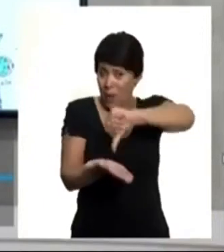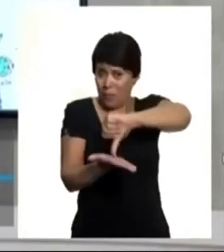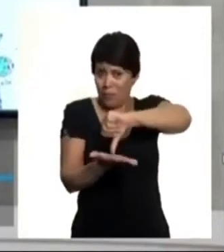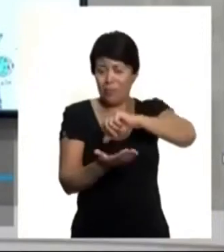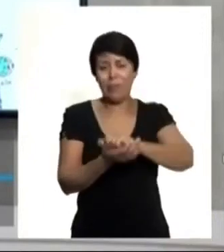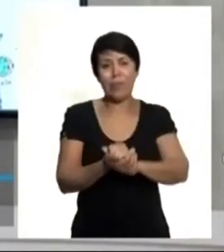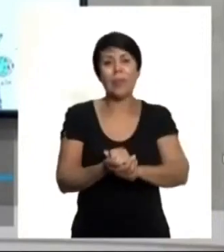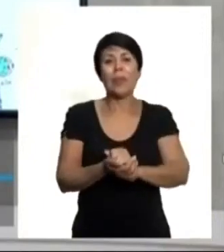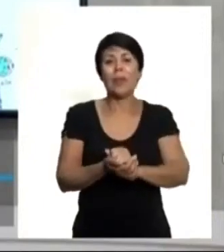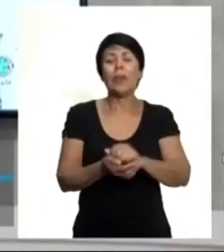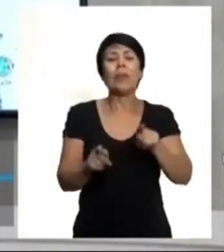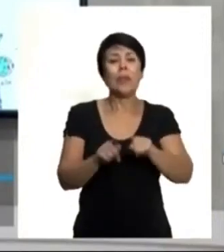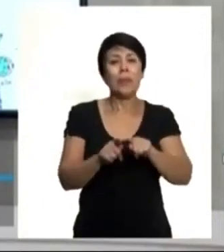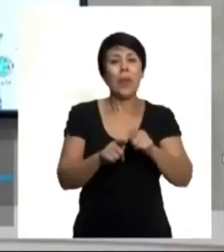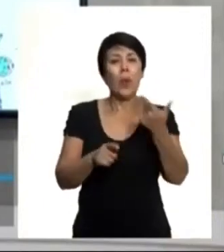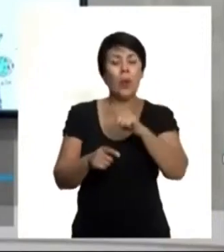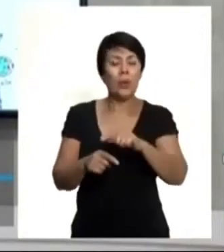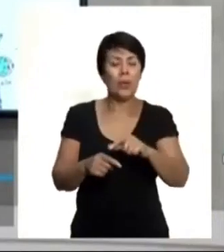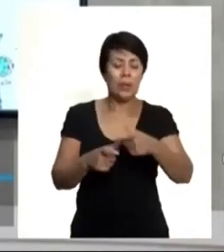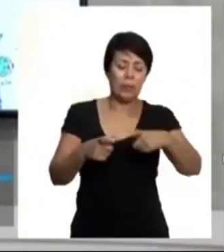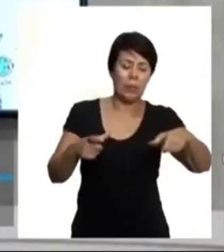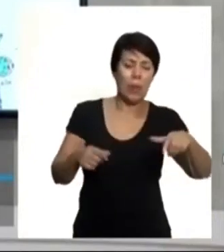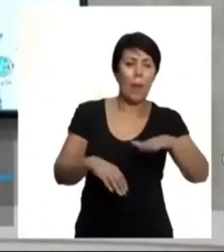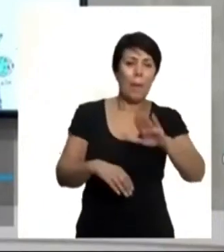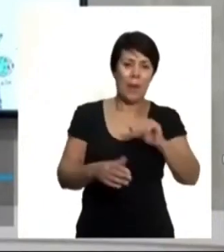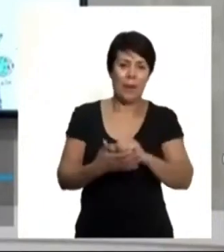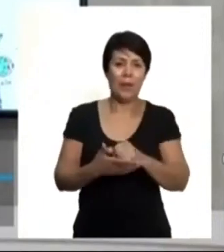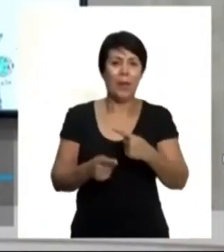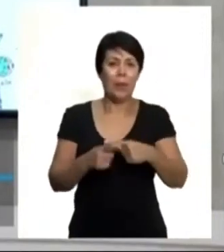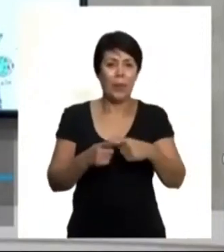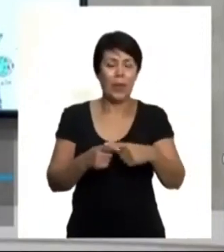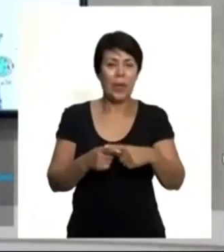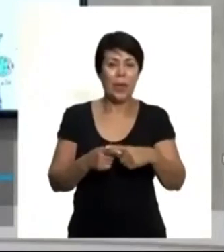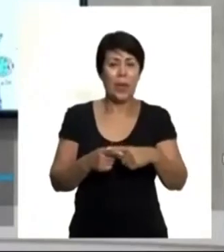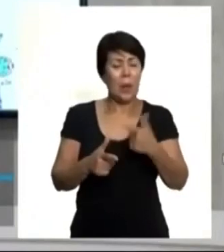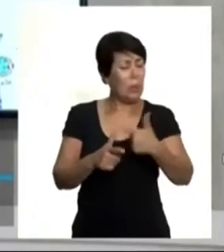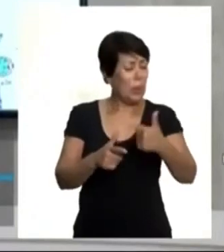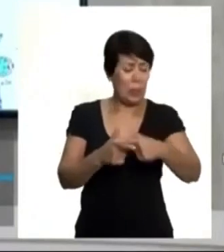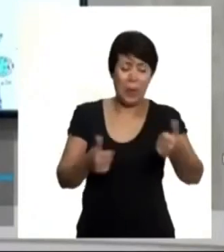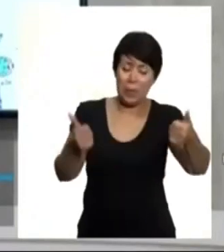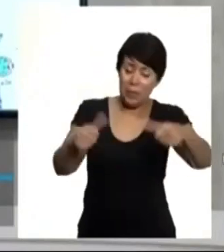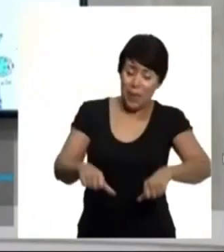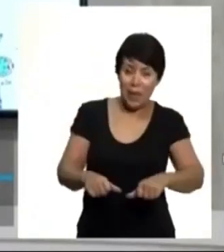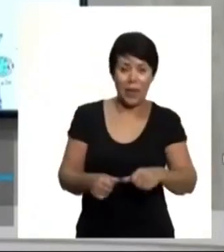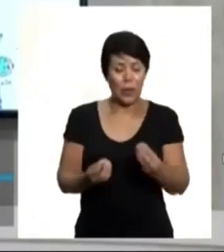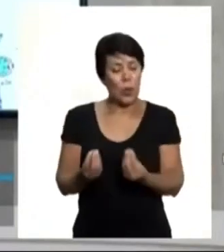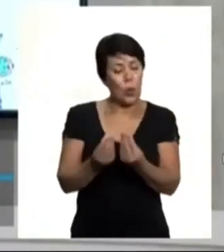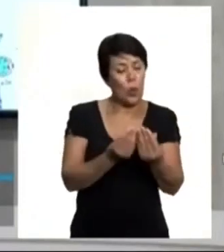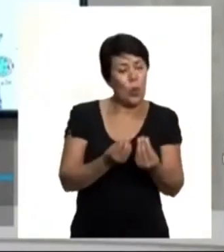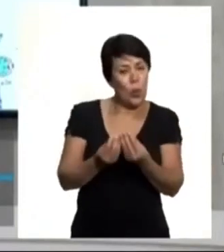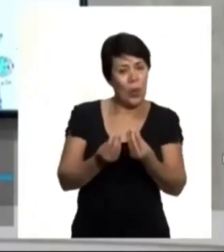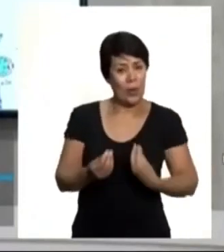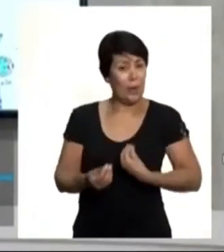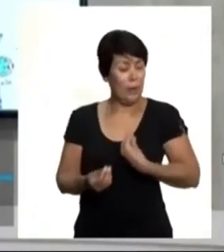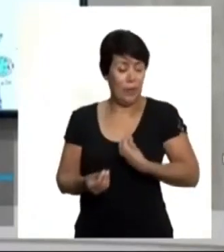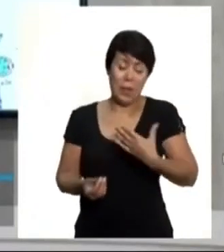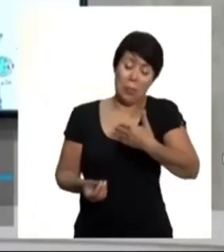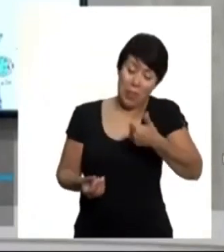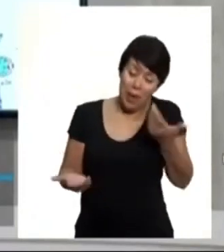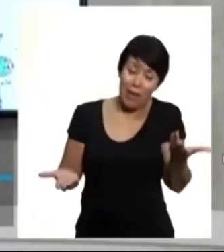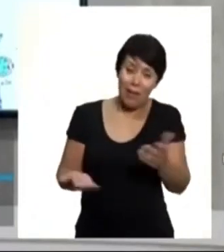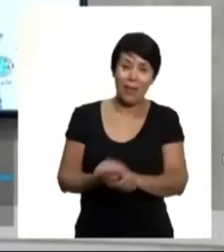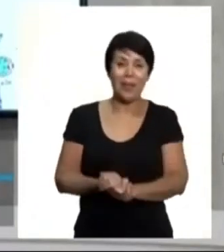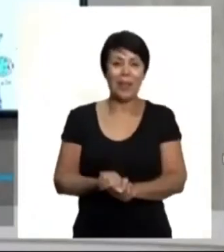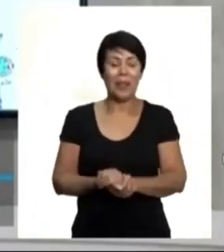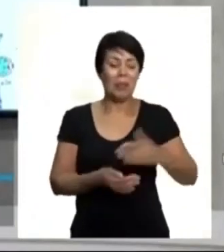sentido que as cidades médias cresçam mais. Por quê? São menos caóticas, têm uma qualidade de vida maior, né? Então,